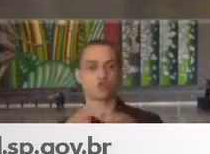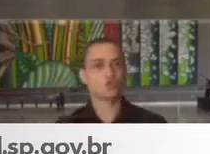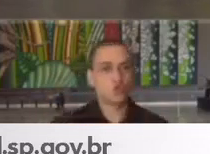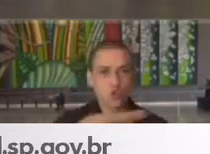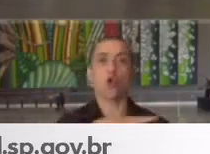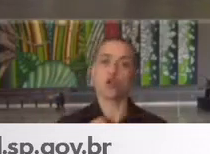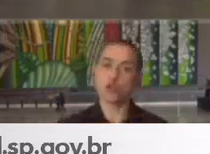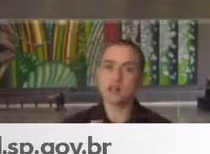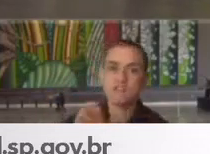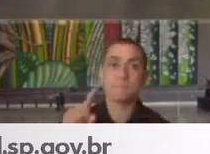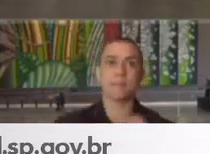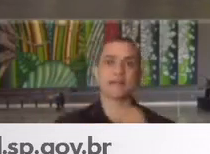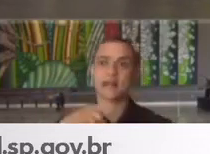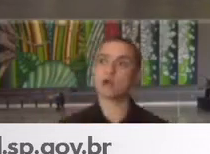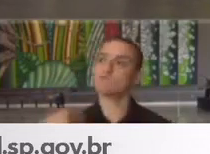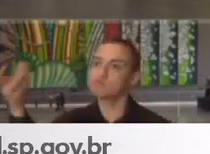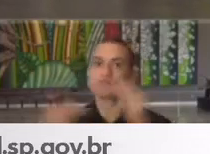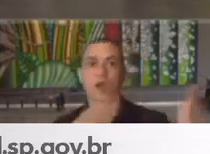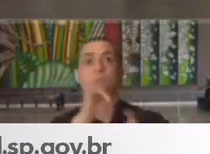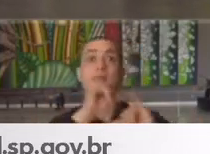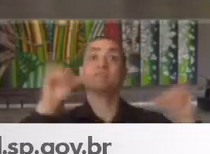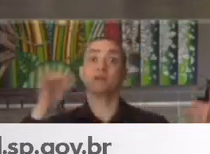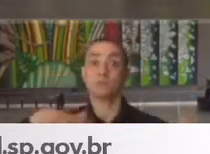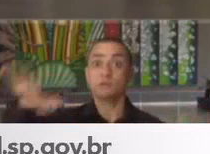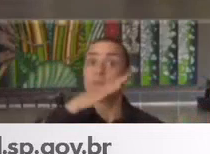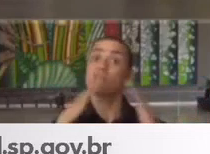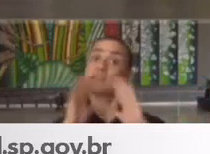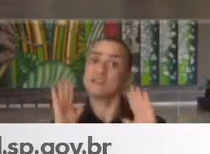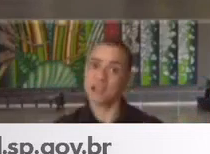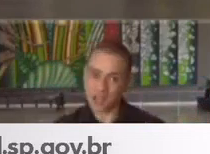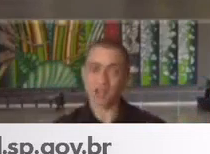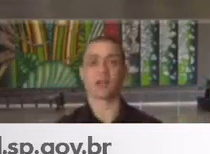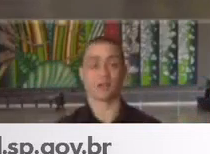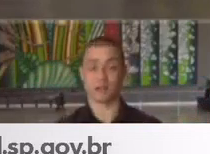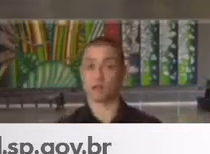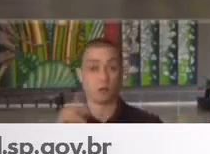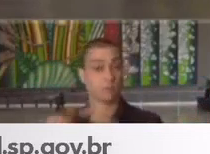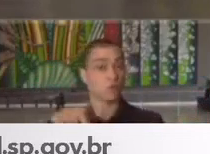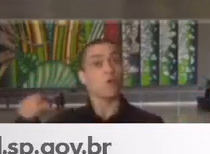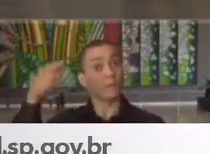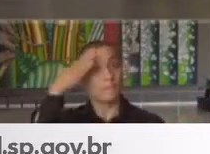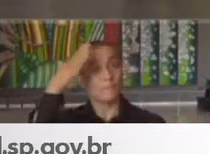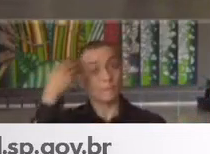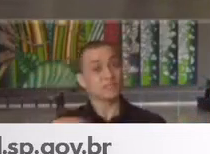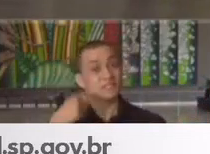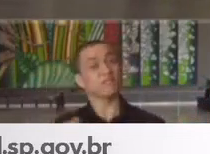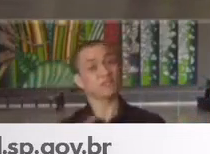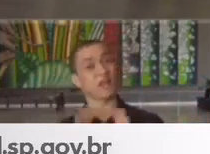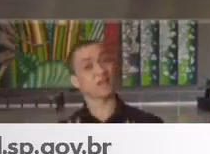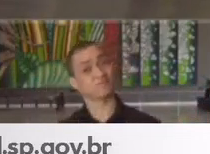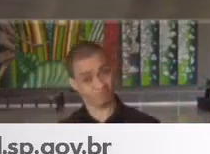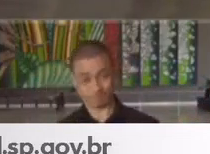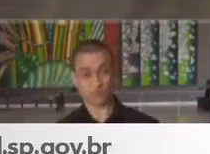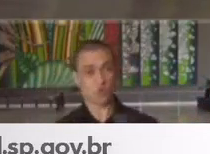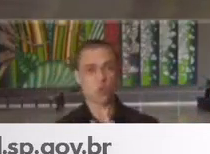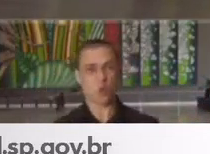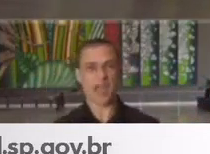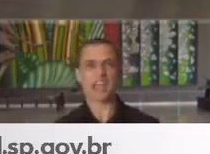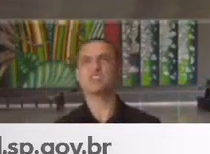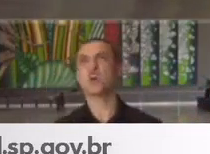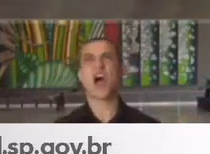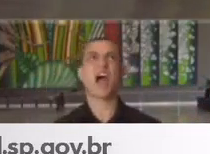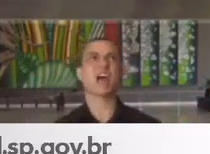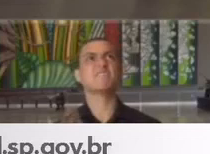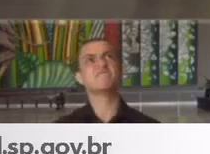levando material específico para levar essa informação para a população. Ficar em casa não é apenas uma questão